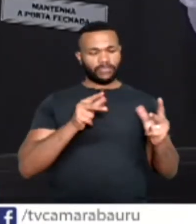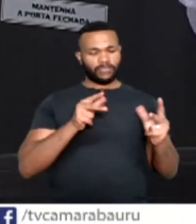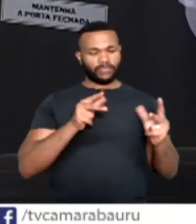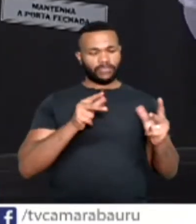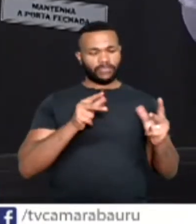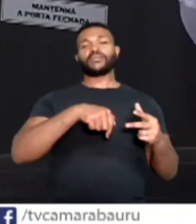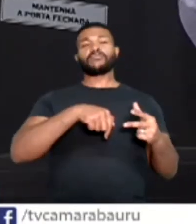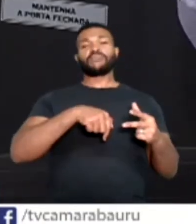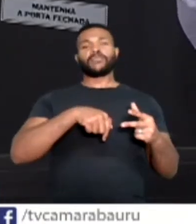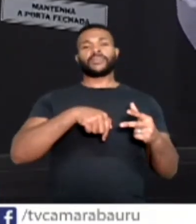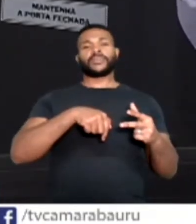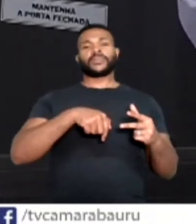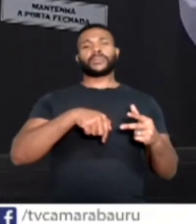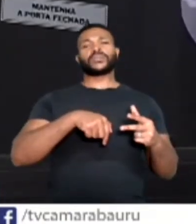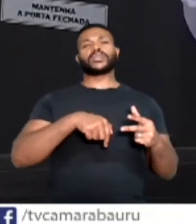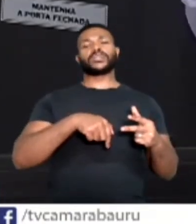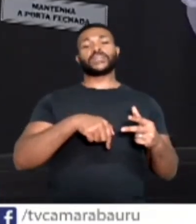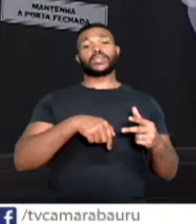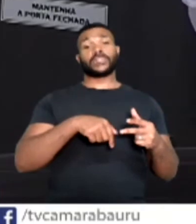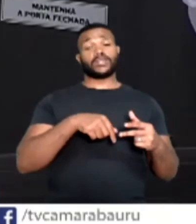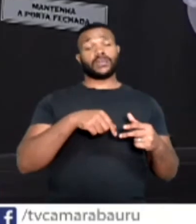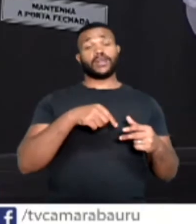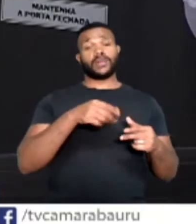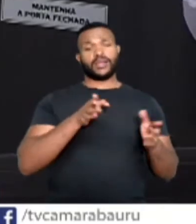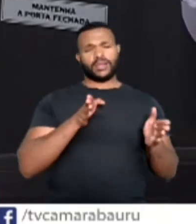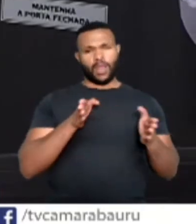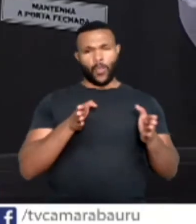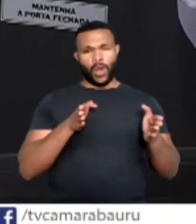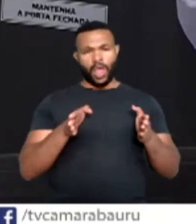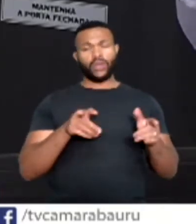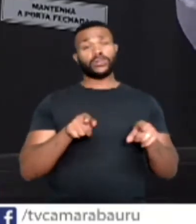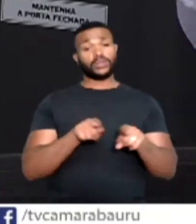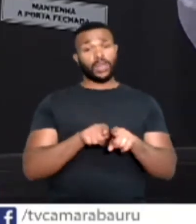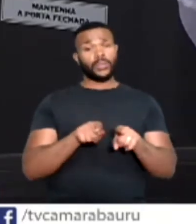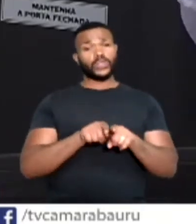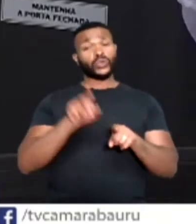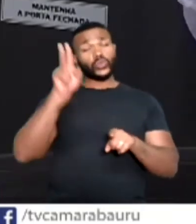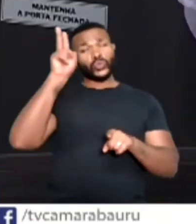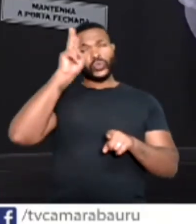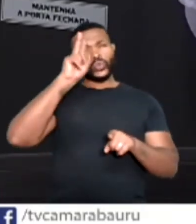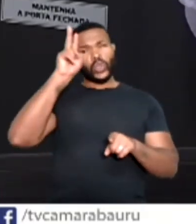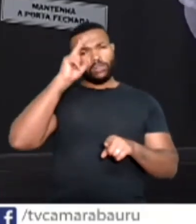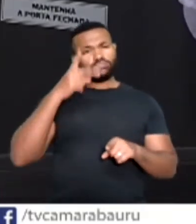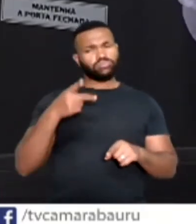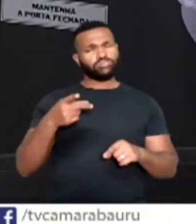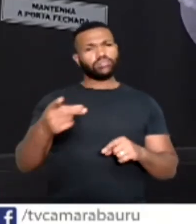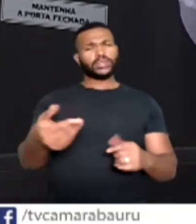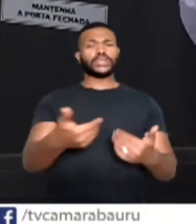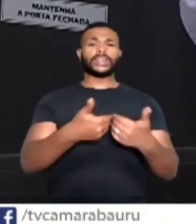por passagem e fazendo história. Do fundo do meu coração,